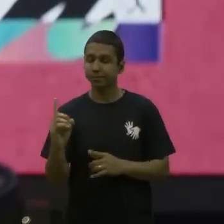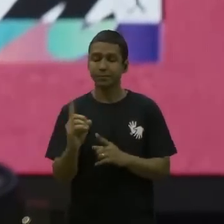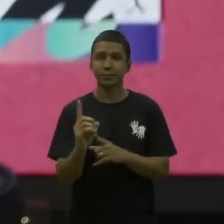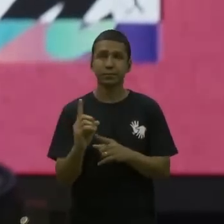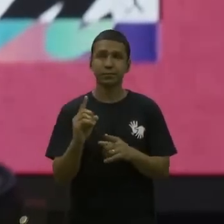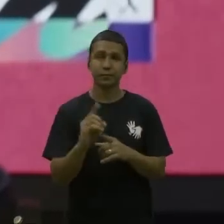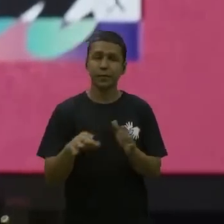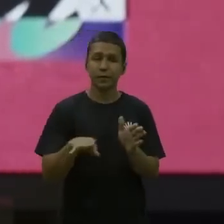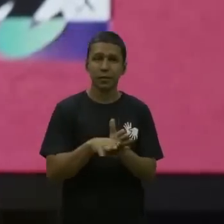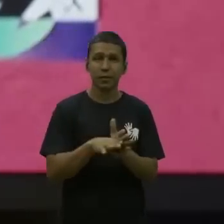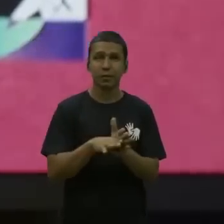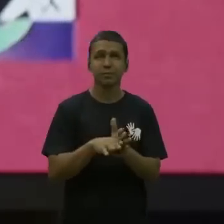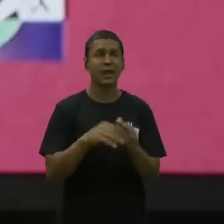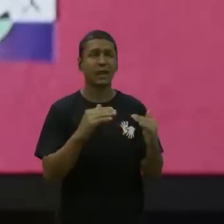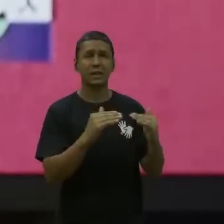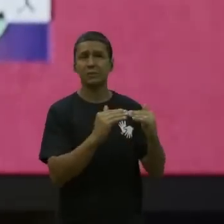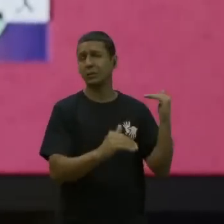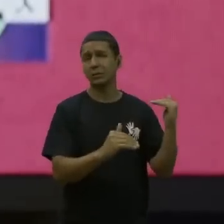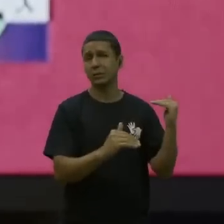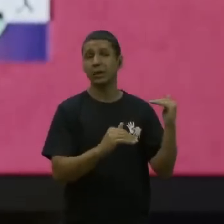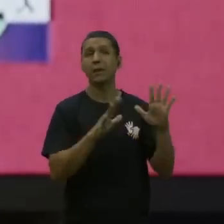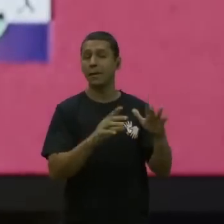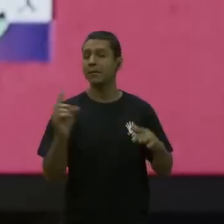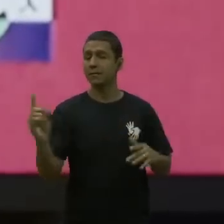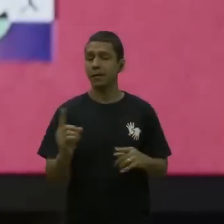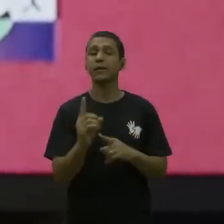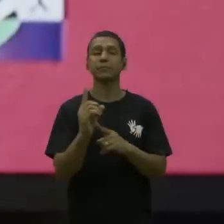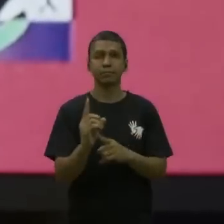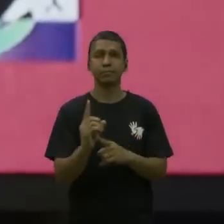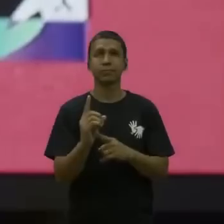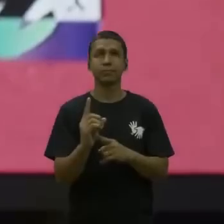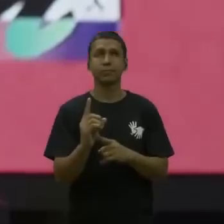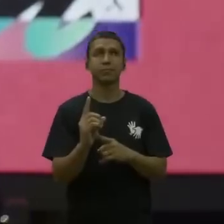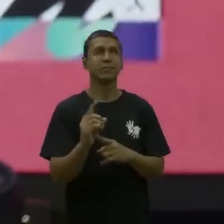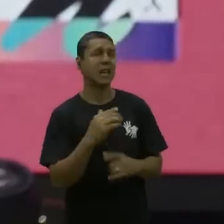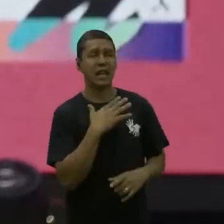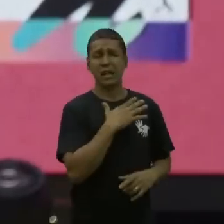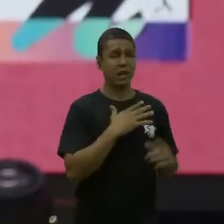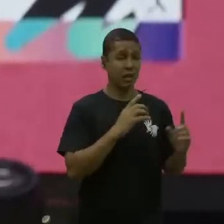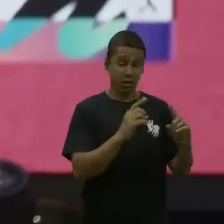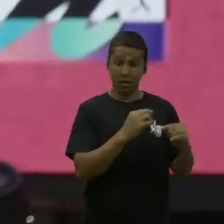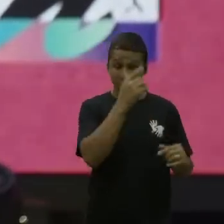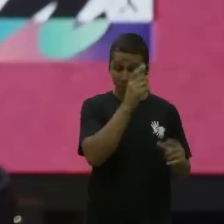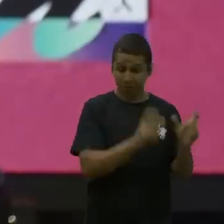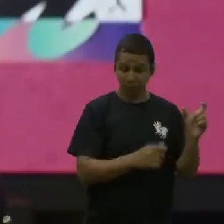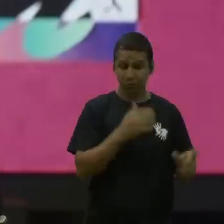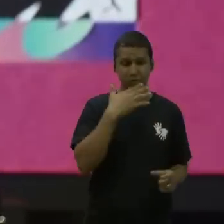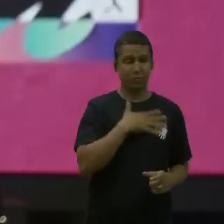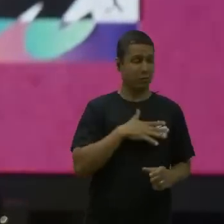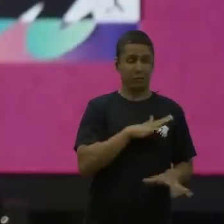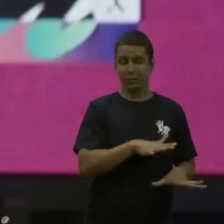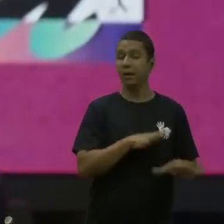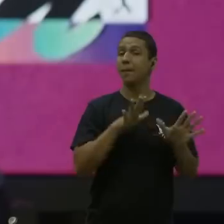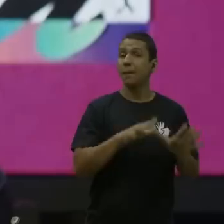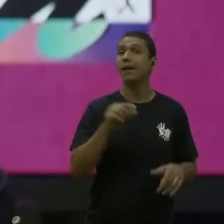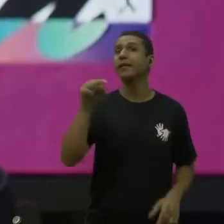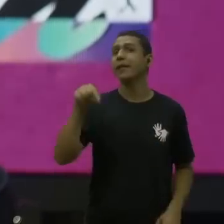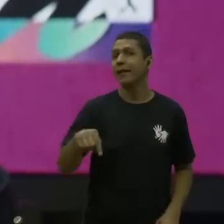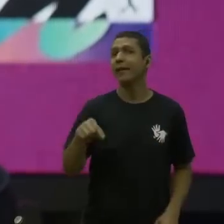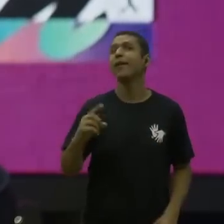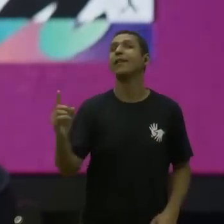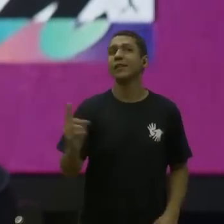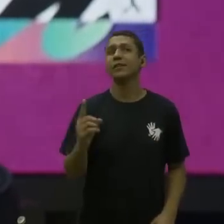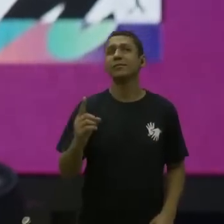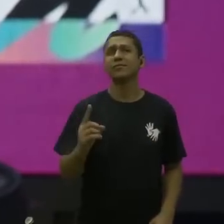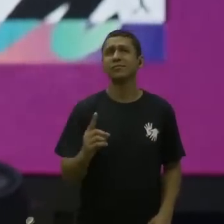E alguém pode não concordar, mas chegou. E alguém pode não gostar, mas chegou. E alguém